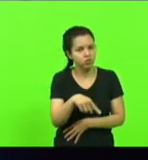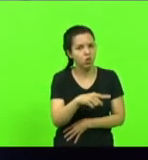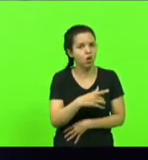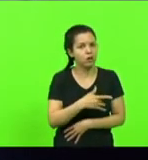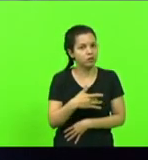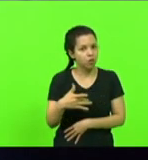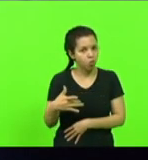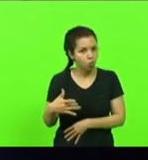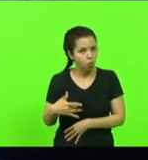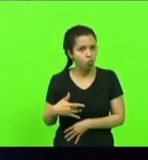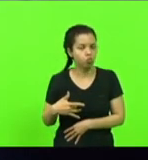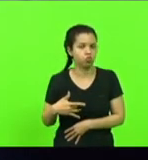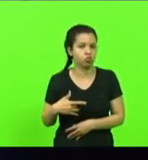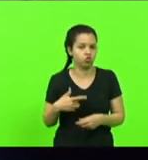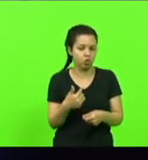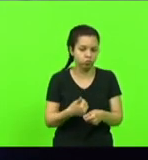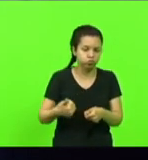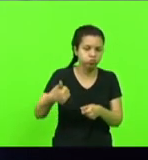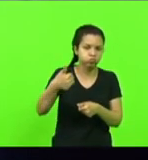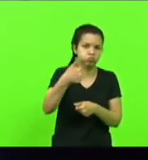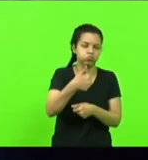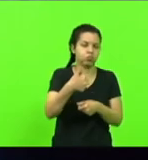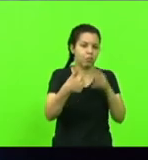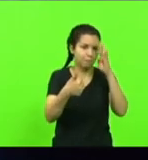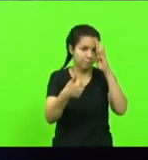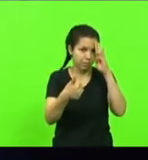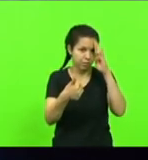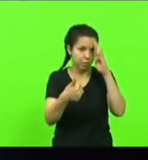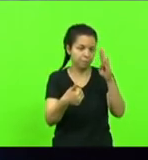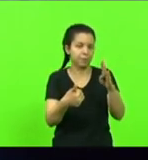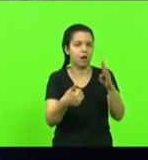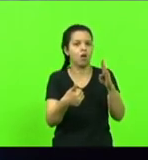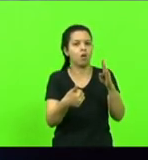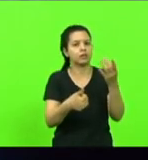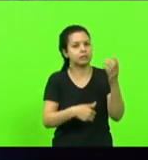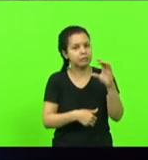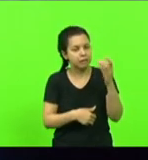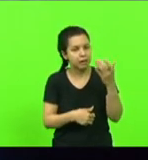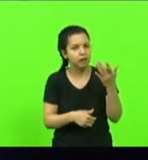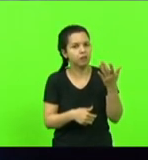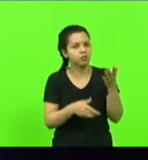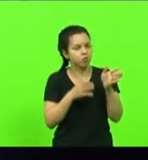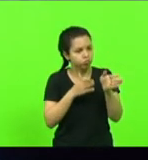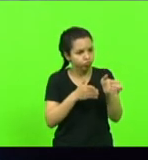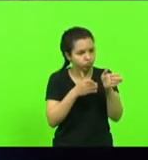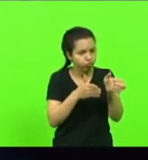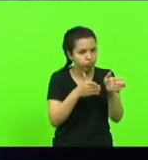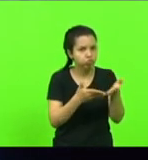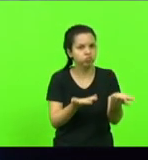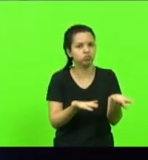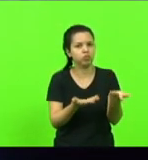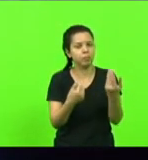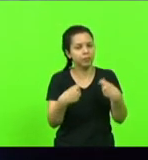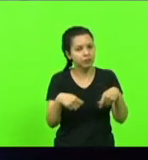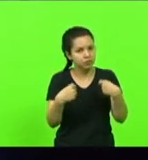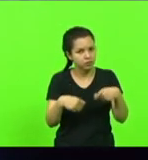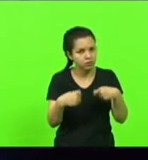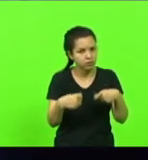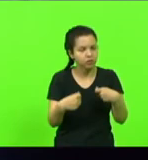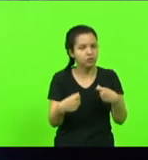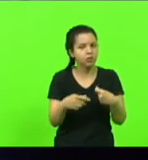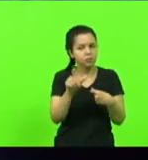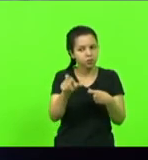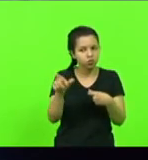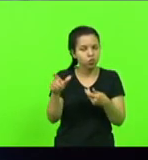como prioritária, seguir os ensinamentos da ciência, daqueles que estão estudando, para a gente vencer, de